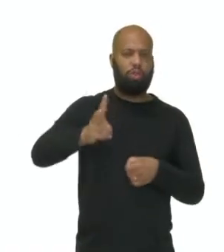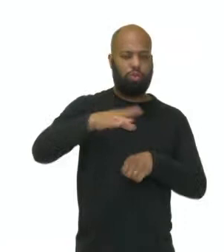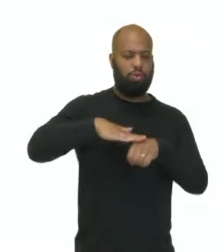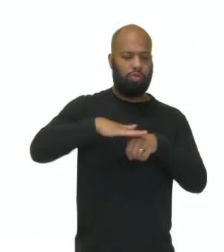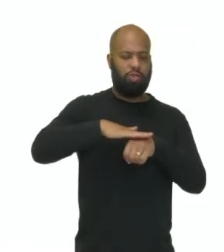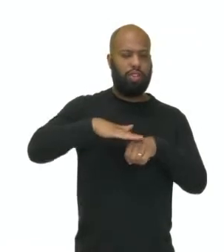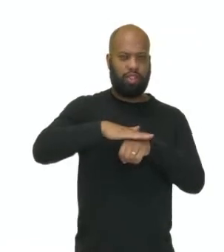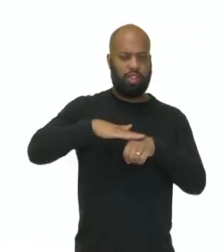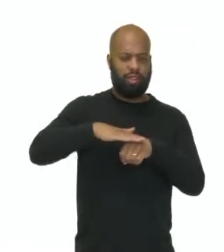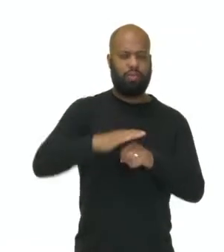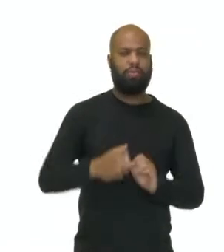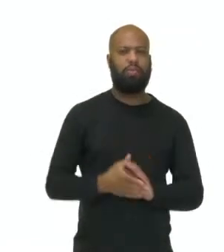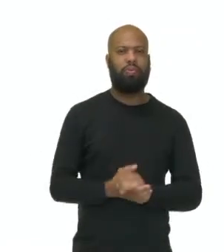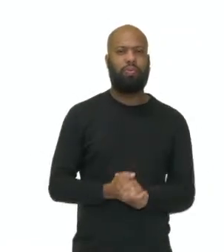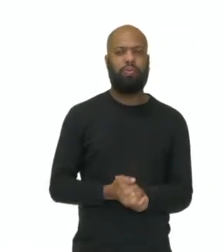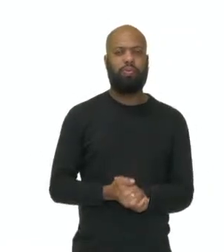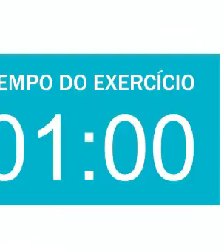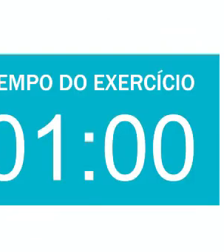sobre ela. Até já!